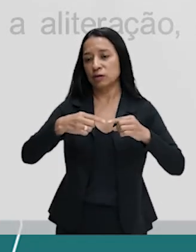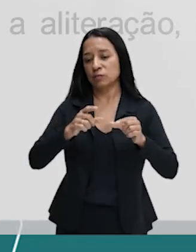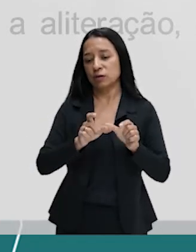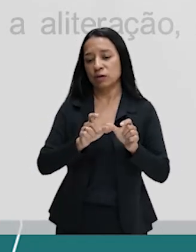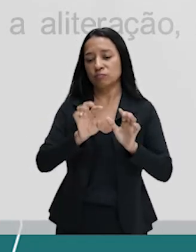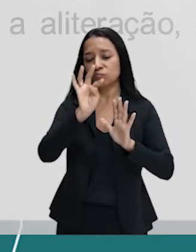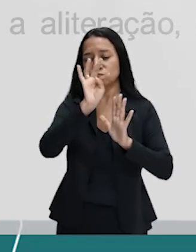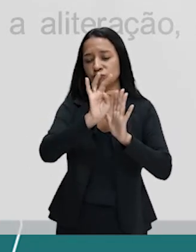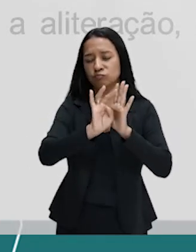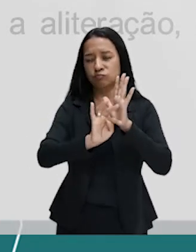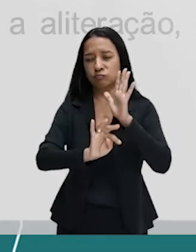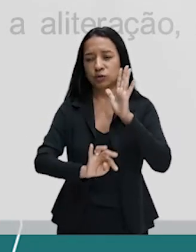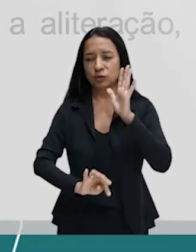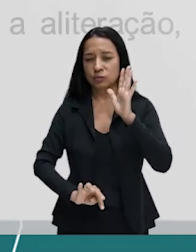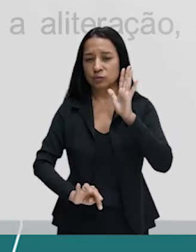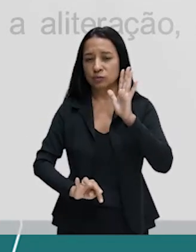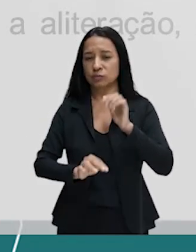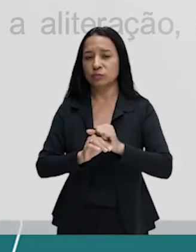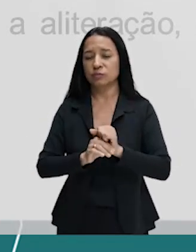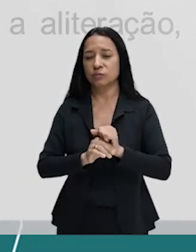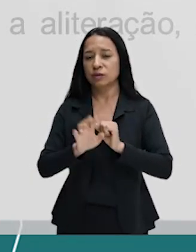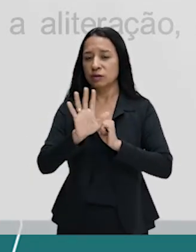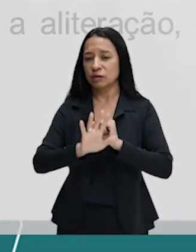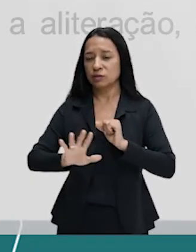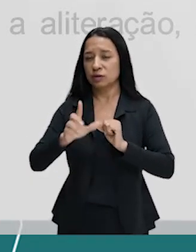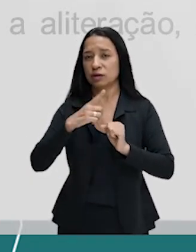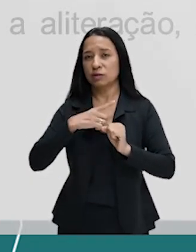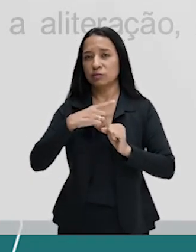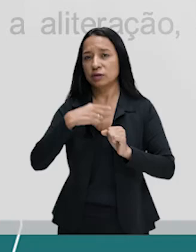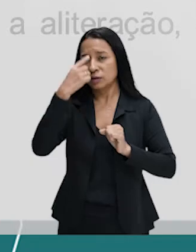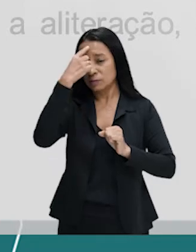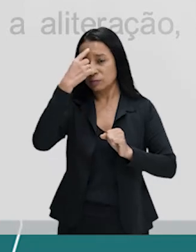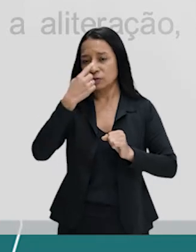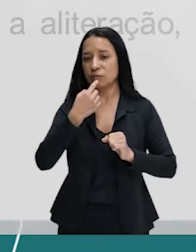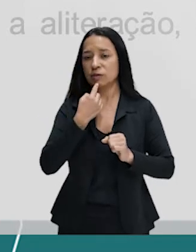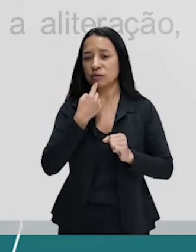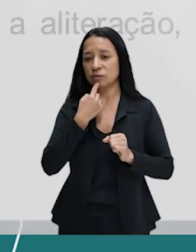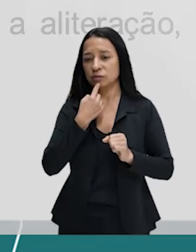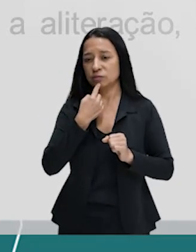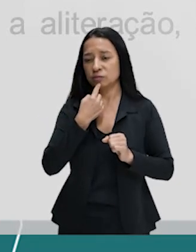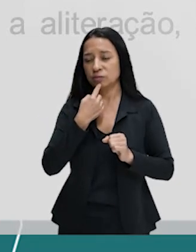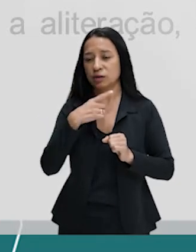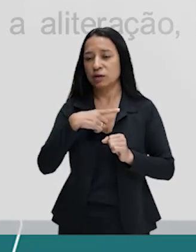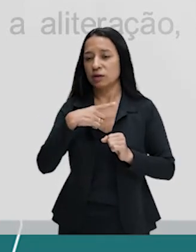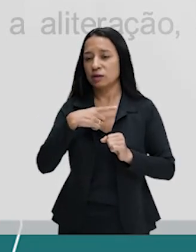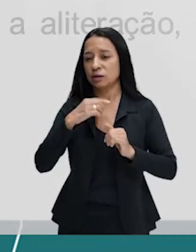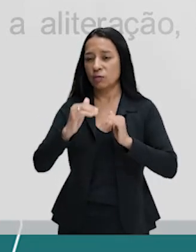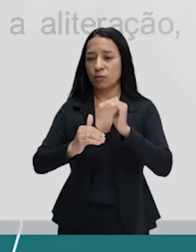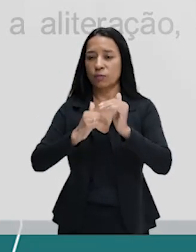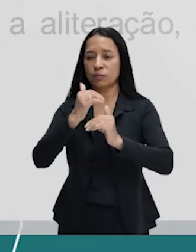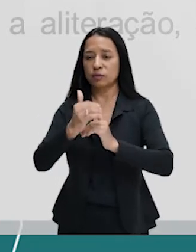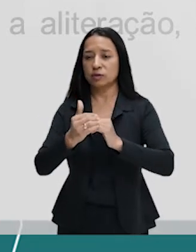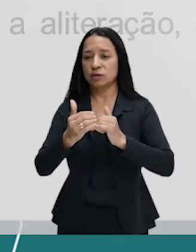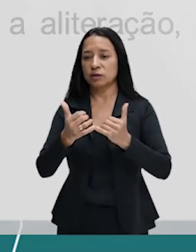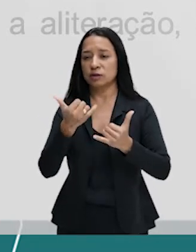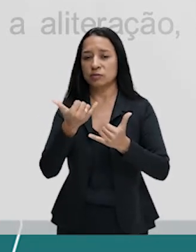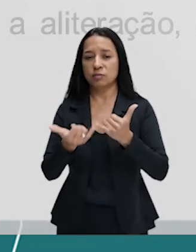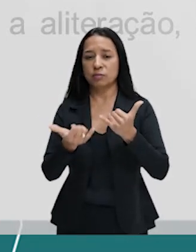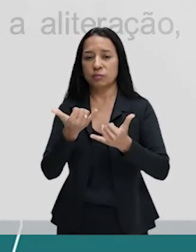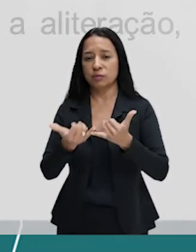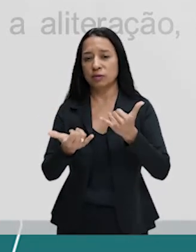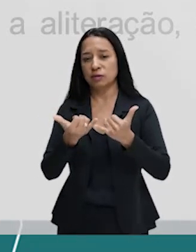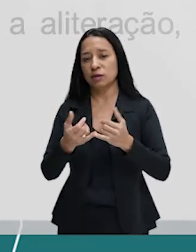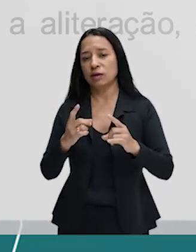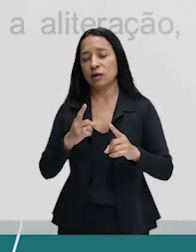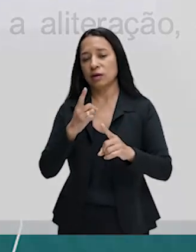do texto, que, em geral, traz imagens invocadas. Segue um processo semelhante ao encontrado no romance ou no